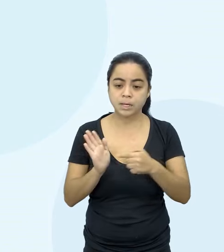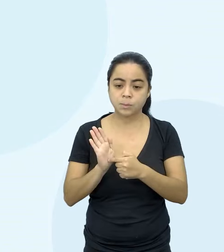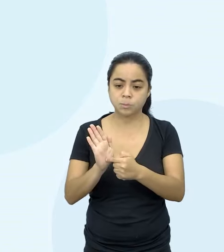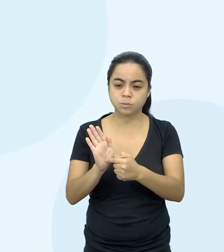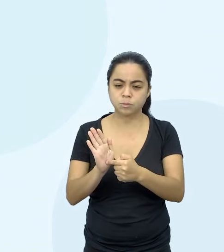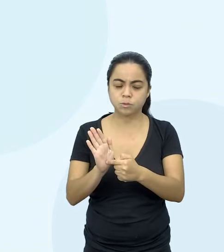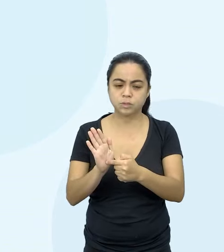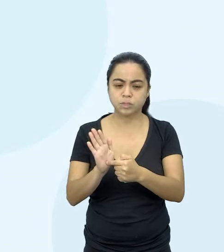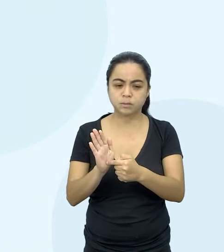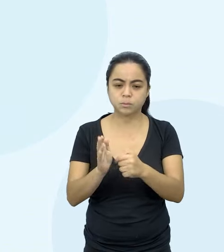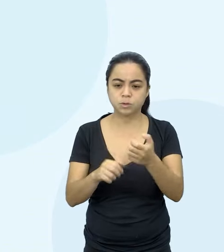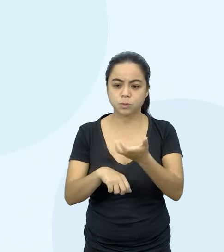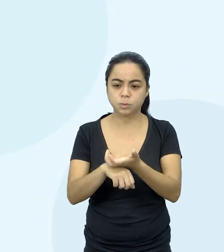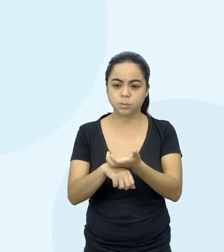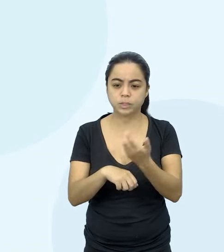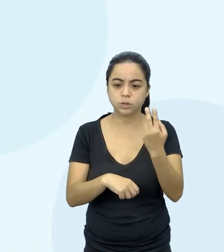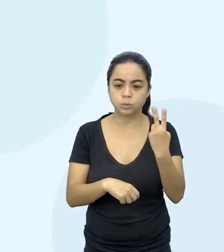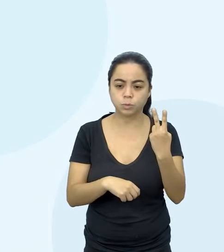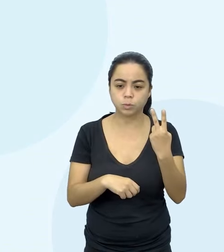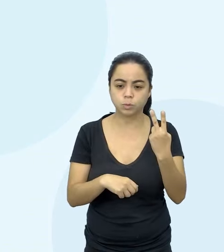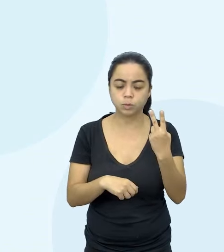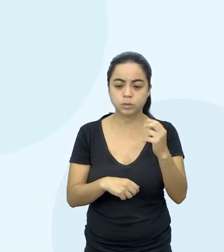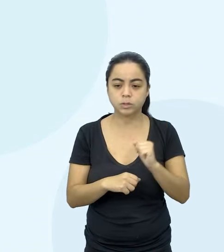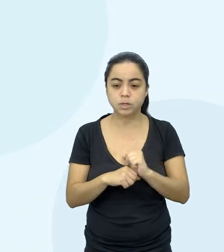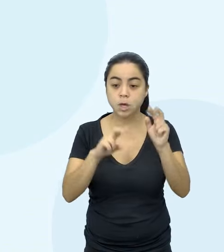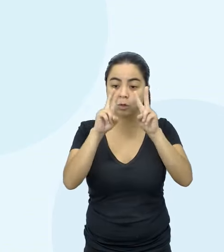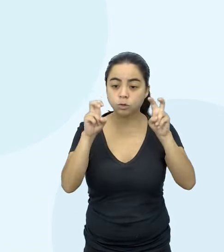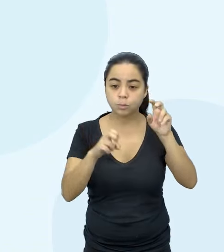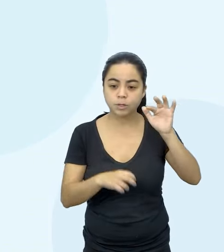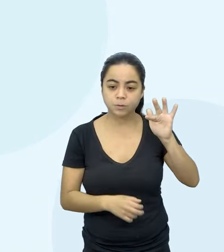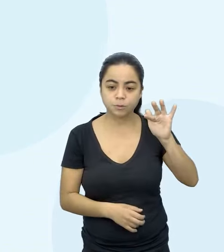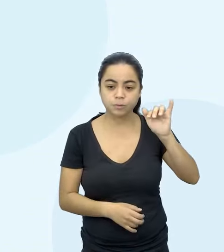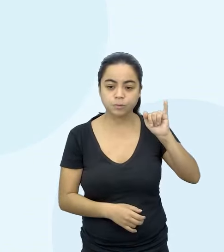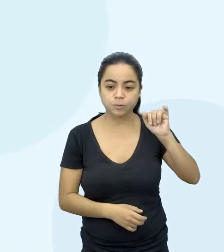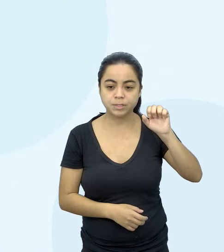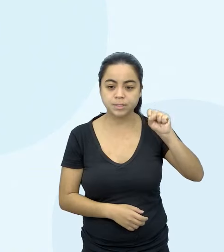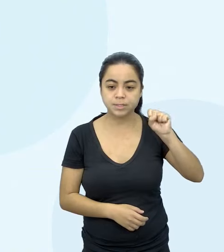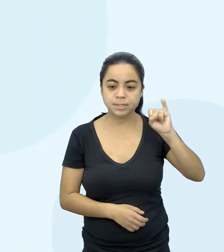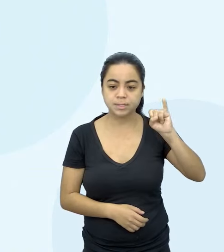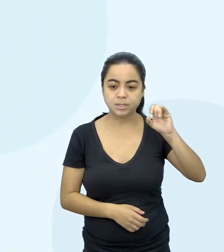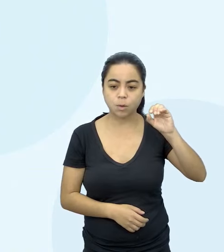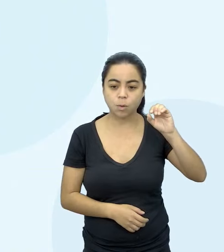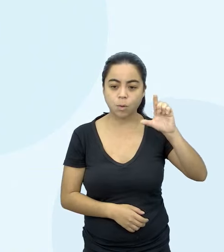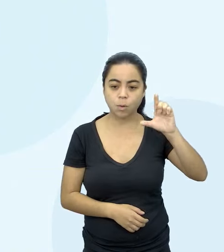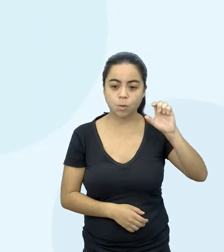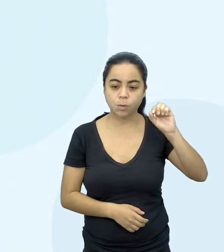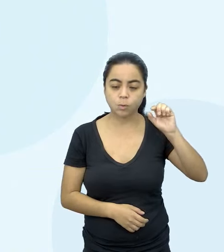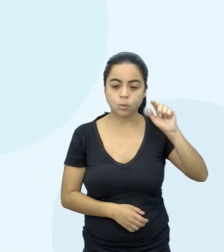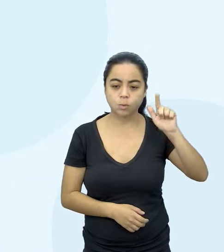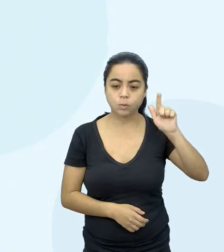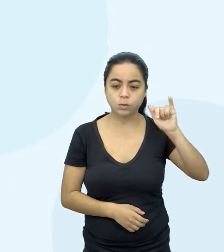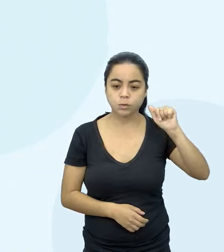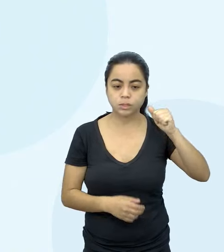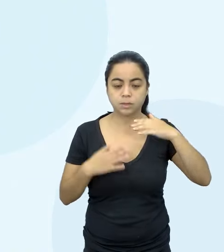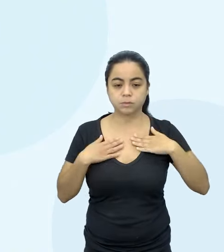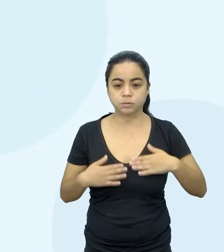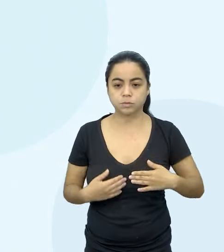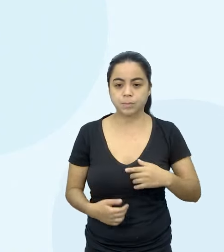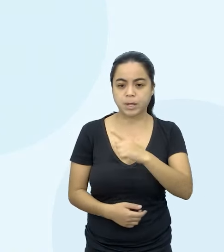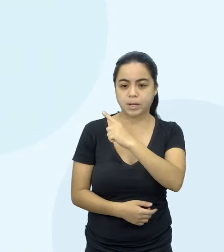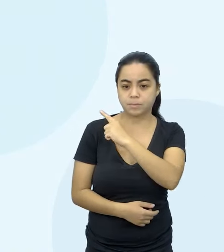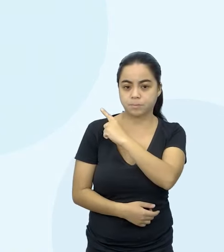era do componente 2, que falava da fisiologia, e aí, não sei se vocês repararam, tem lá EM, que é ensino médio,